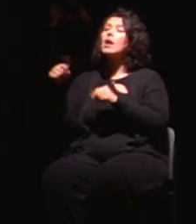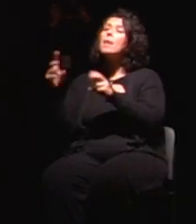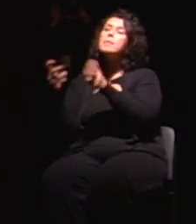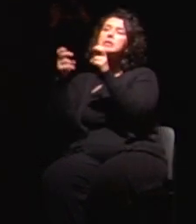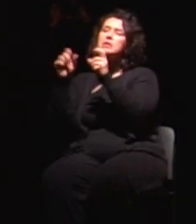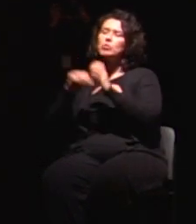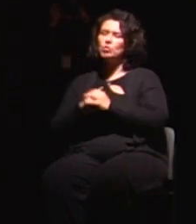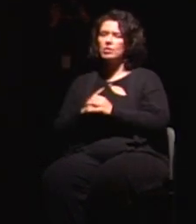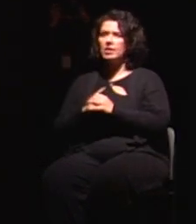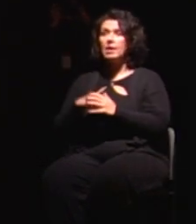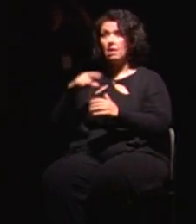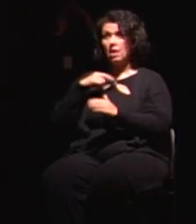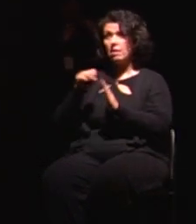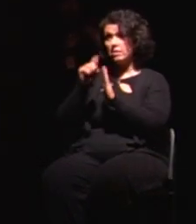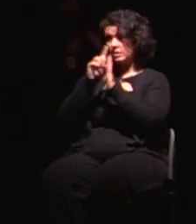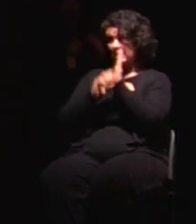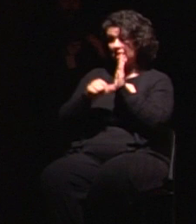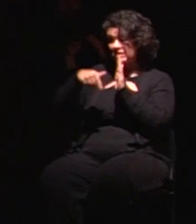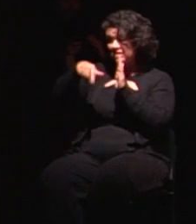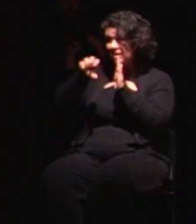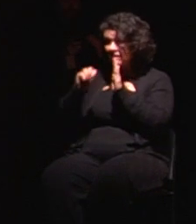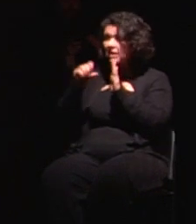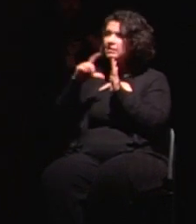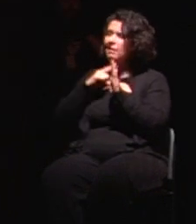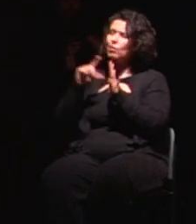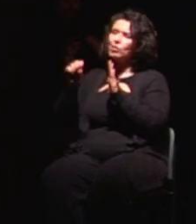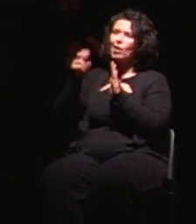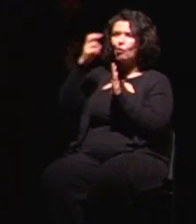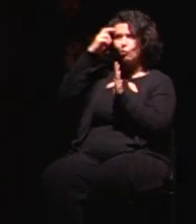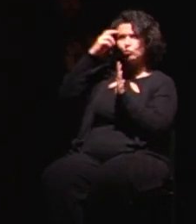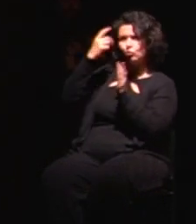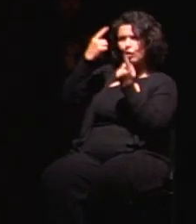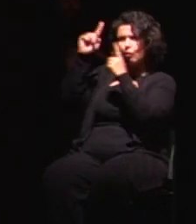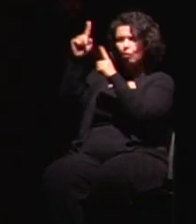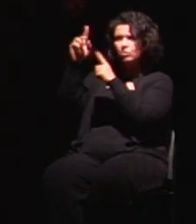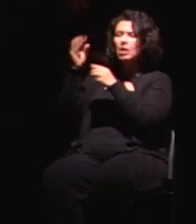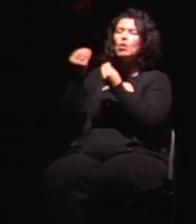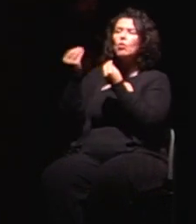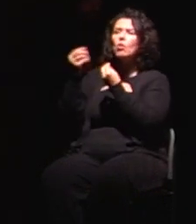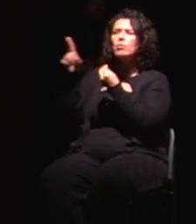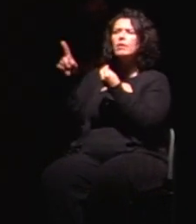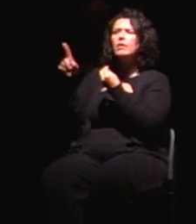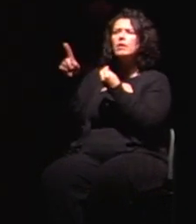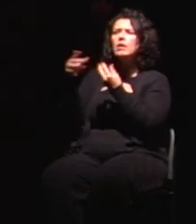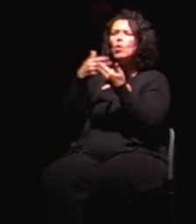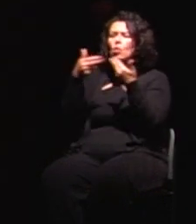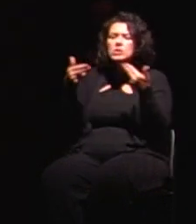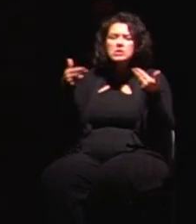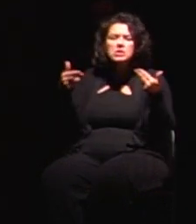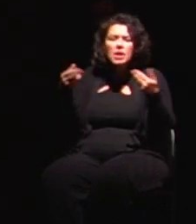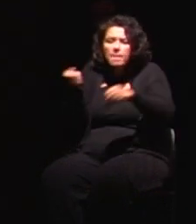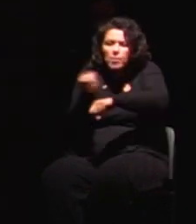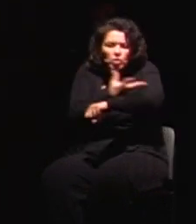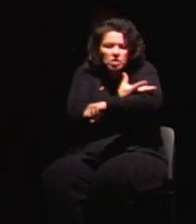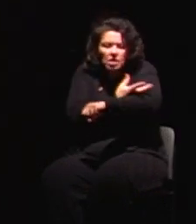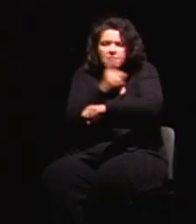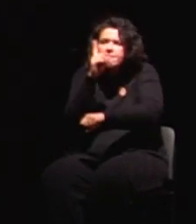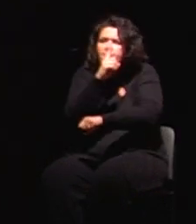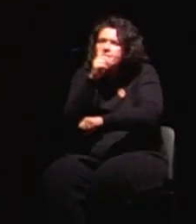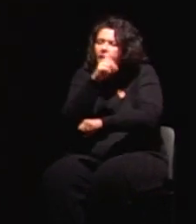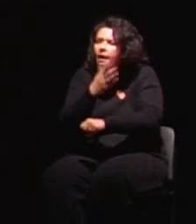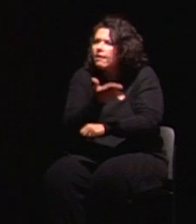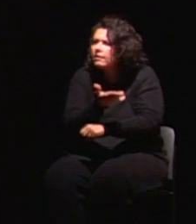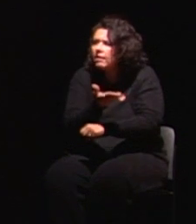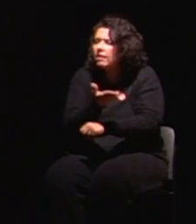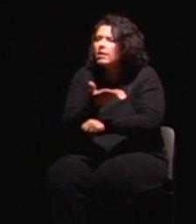da contracultura, onde essa modernidade, na verdade, falha, onde ela não é suficiente, onde, na verdade,